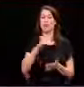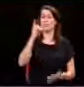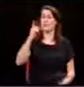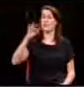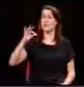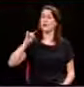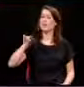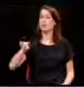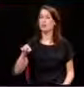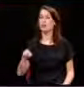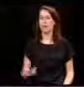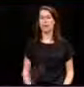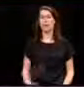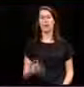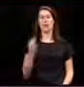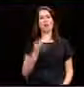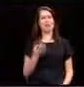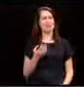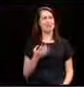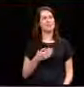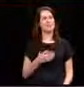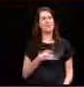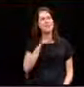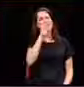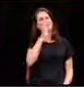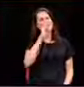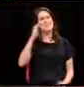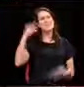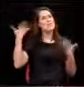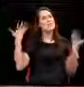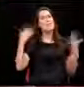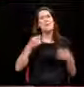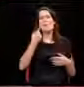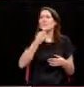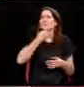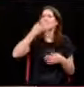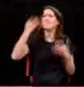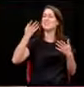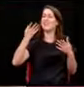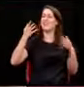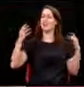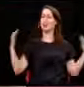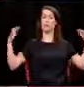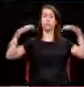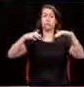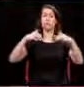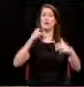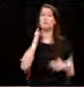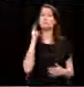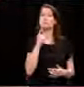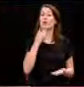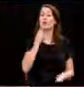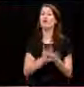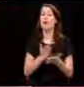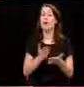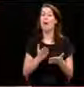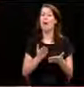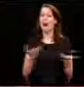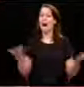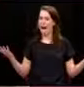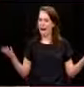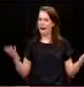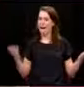cheio de surdos e ainda assim ficavam uns tantos lá fora à espera para entrar. Uhum. Portanto, não é assim tão